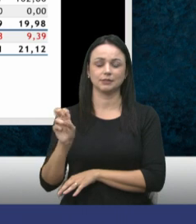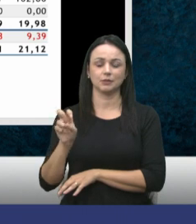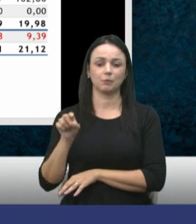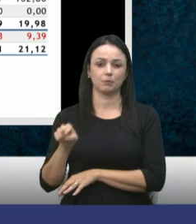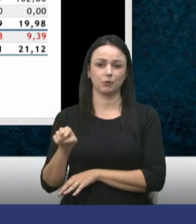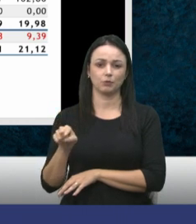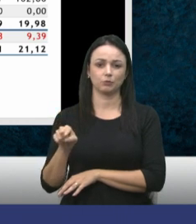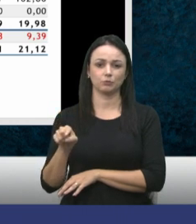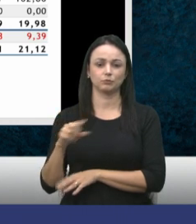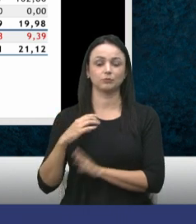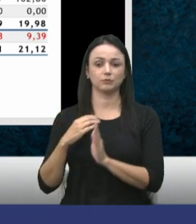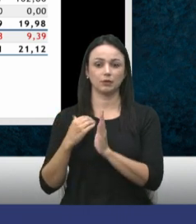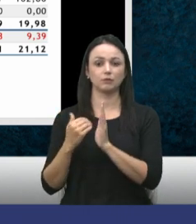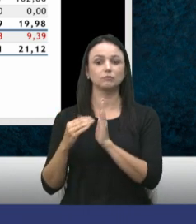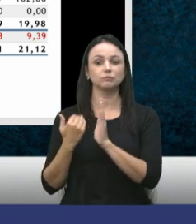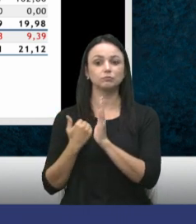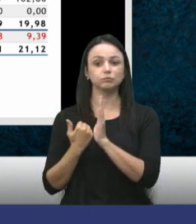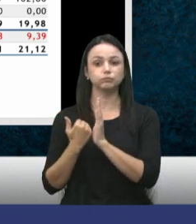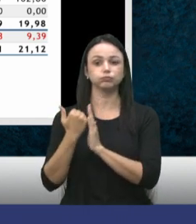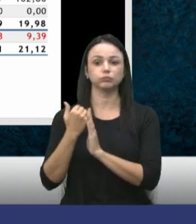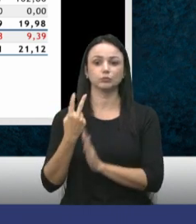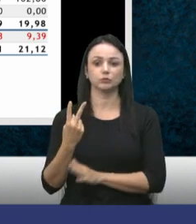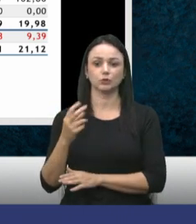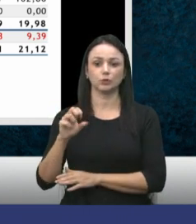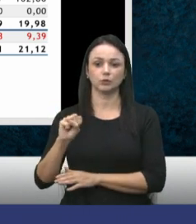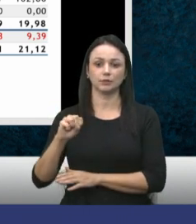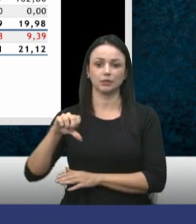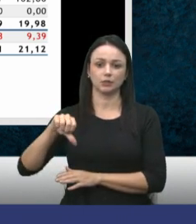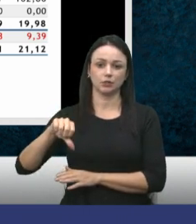5.665.000, um aumento de